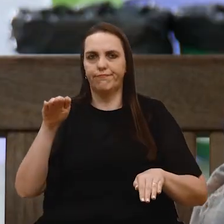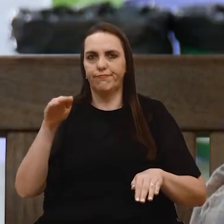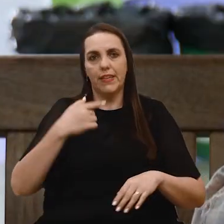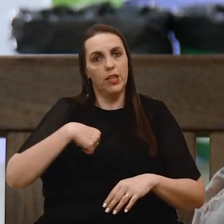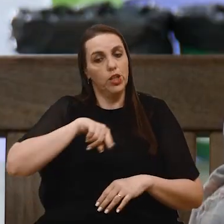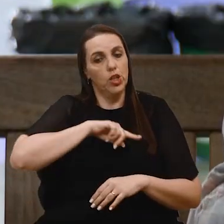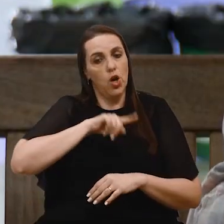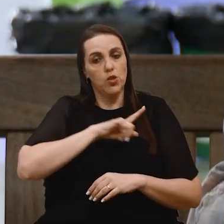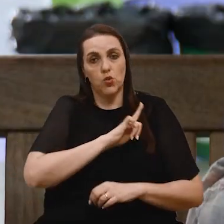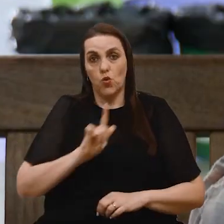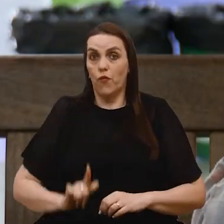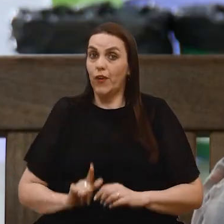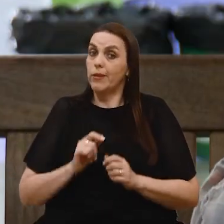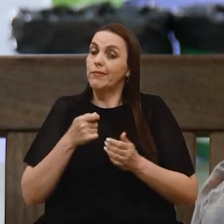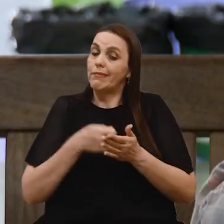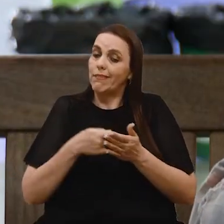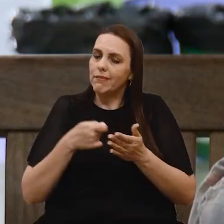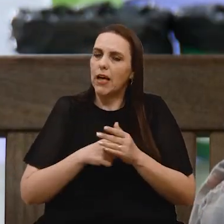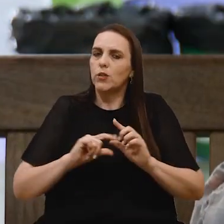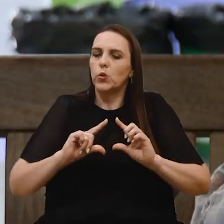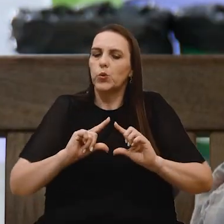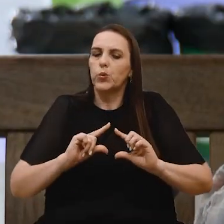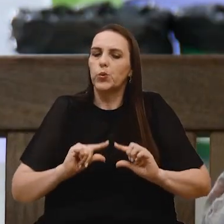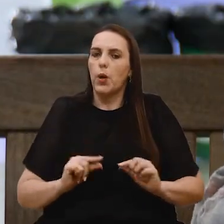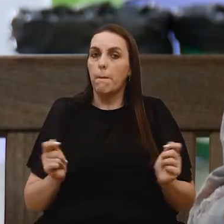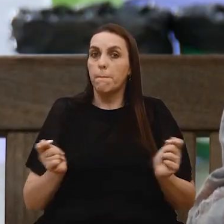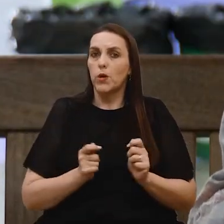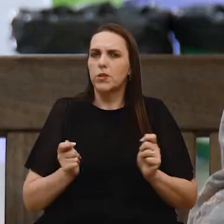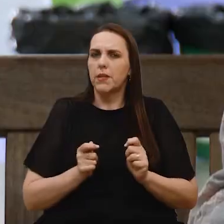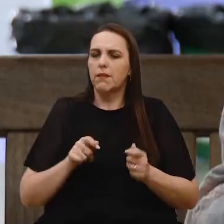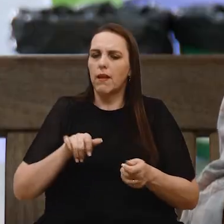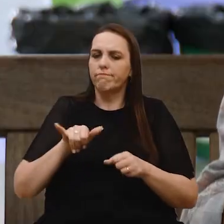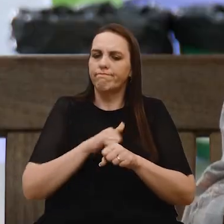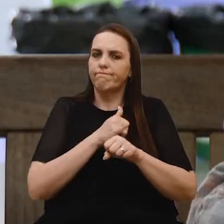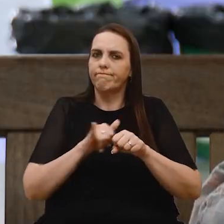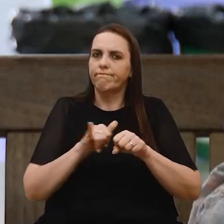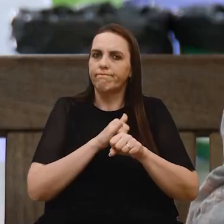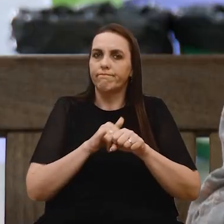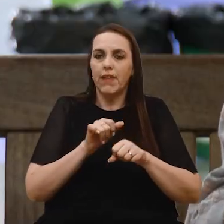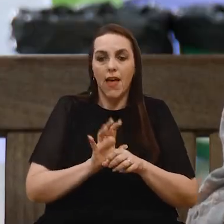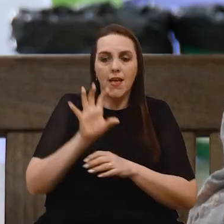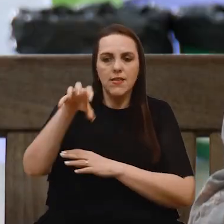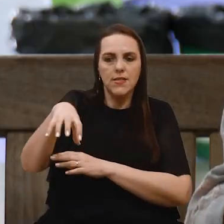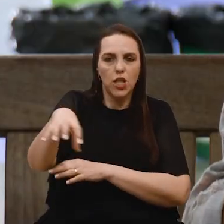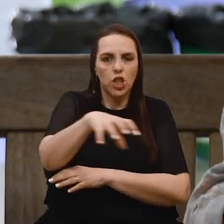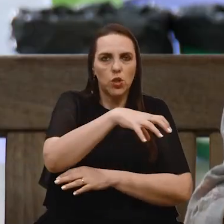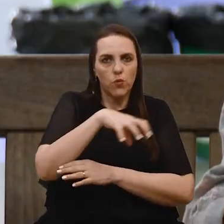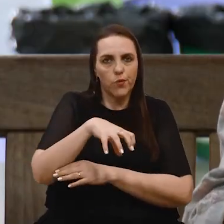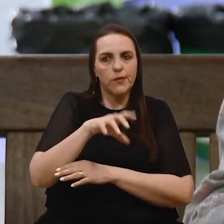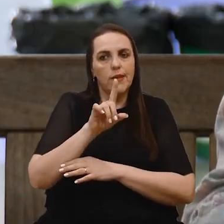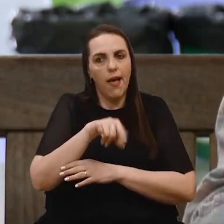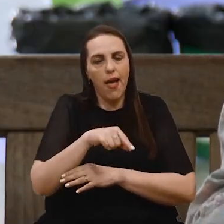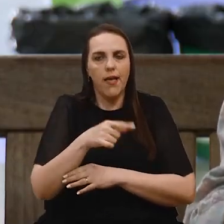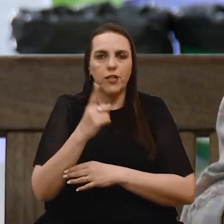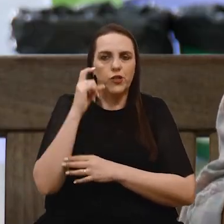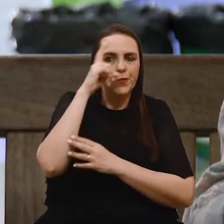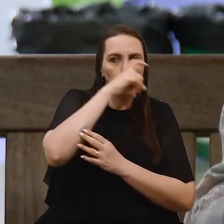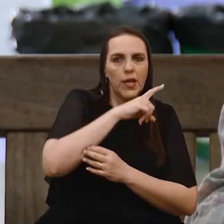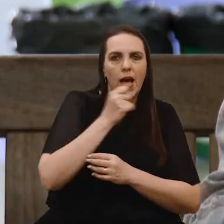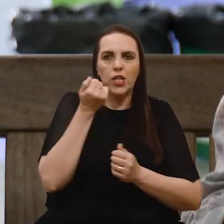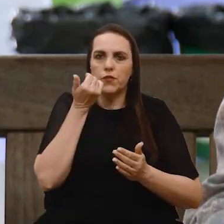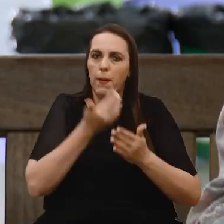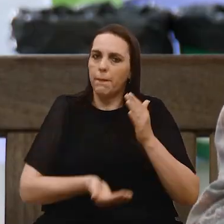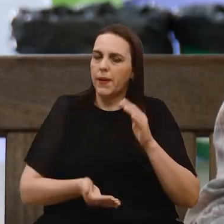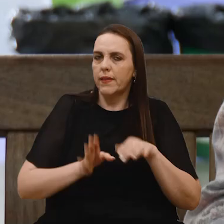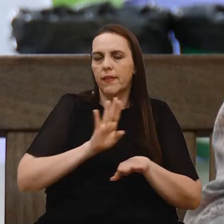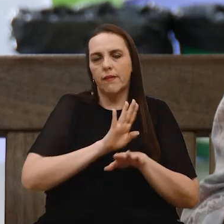cabe aos nossos governantes tentar minimizar ou criar condições para que aqueles setores que eventualmente tenham uma